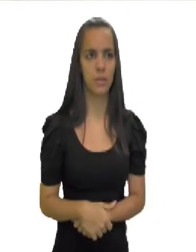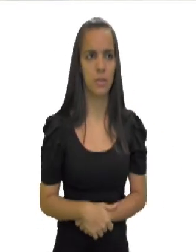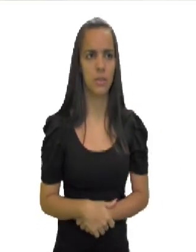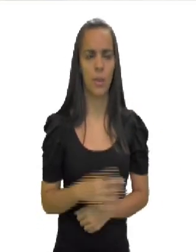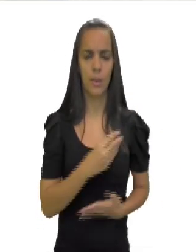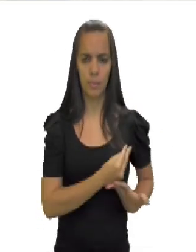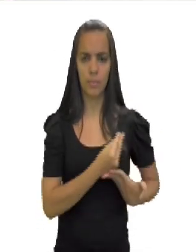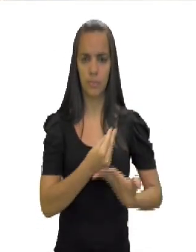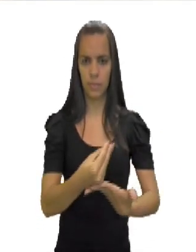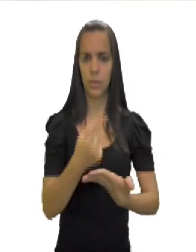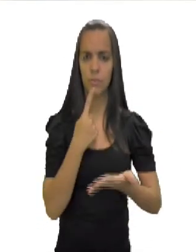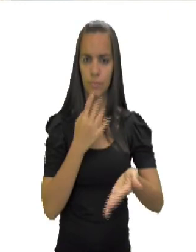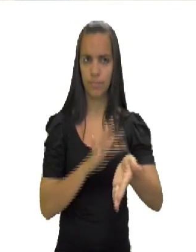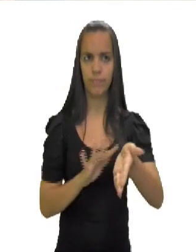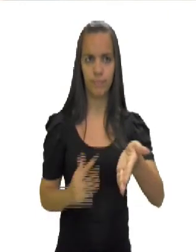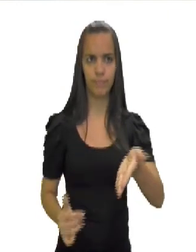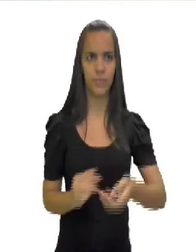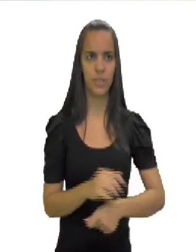essa doação de sangue.